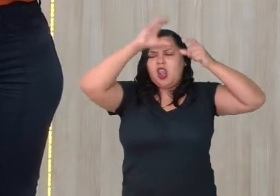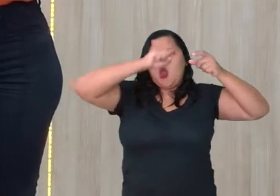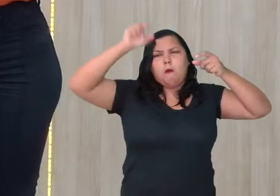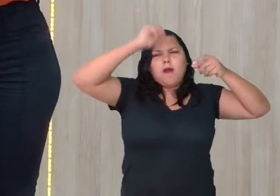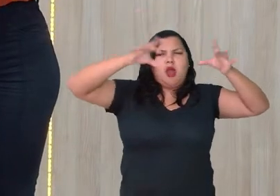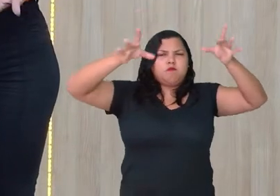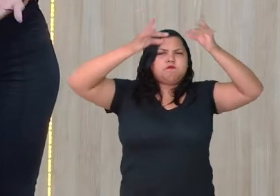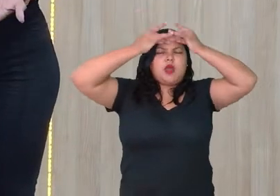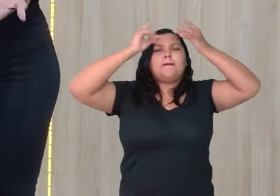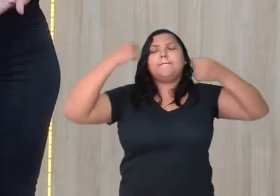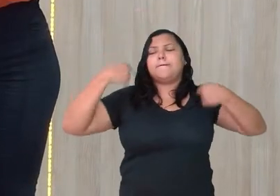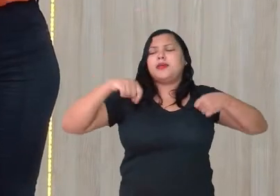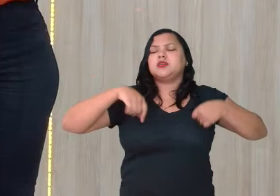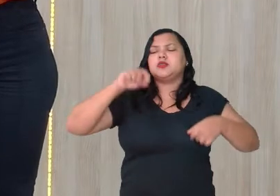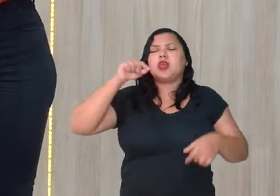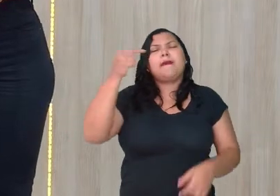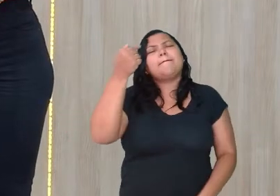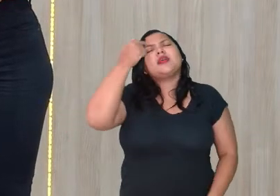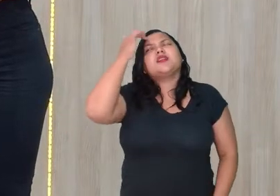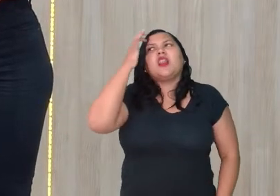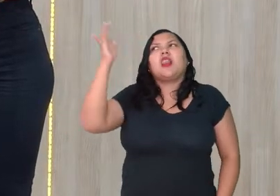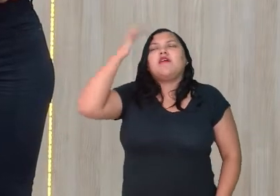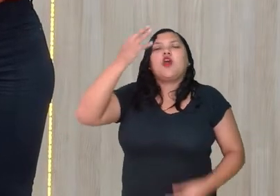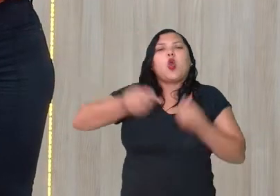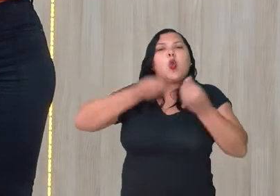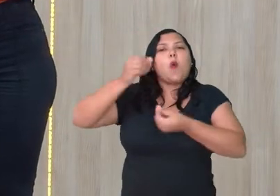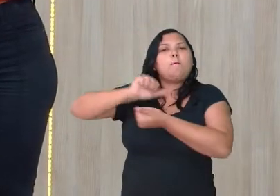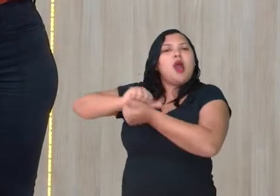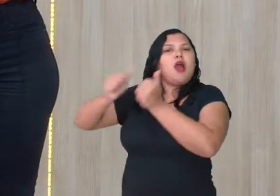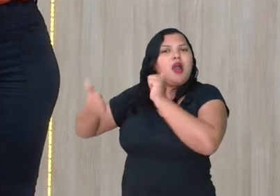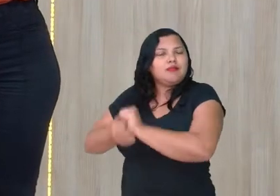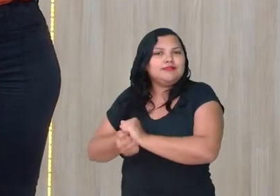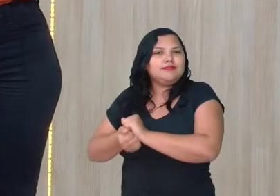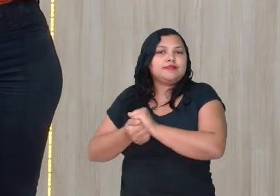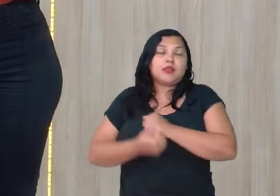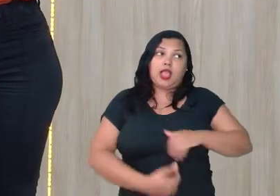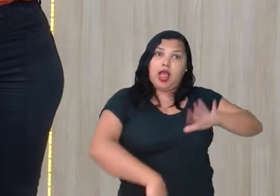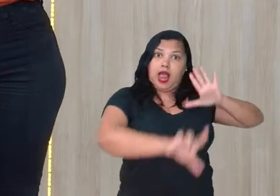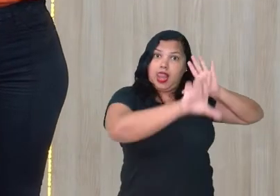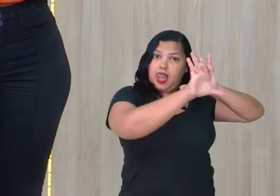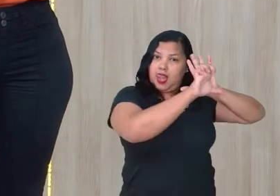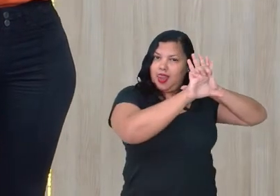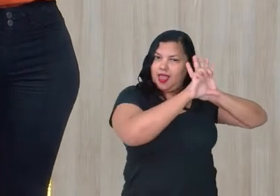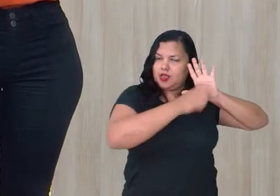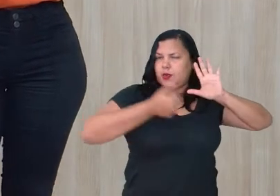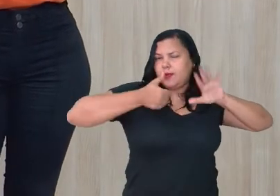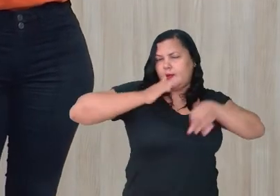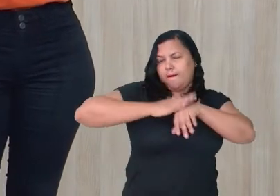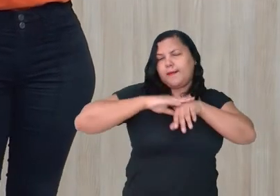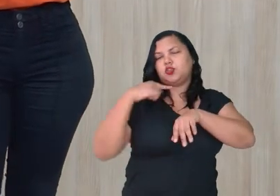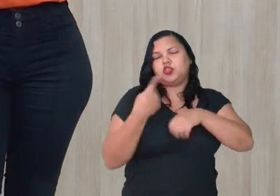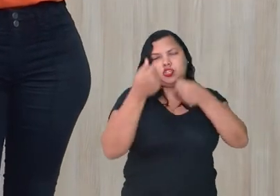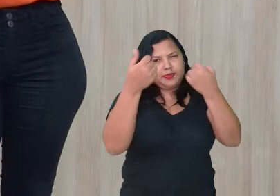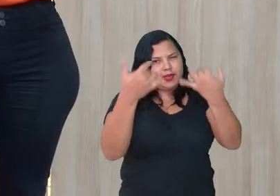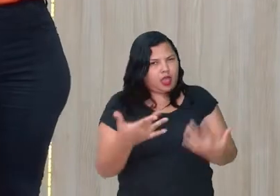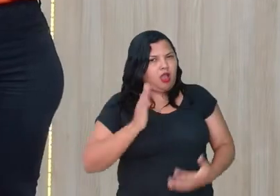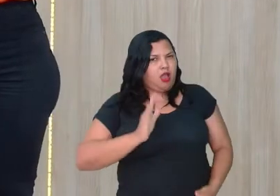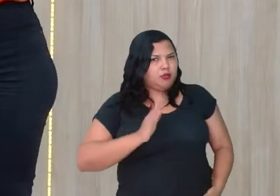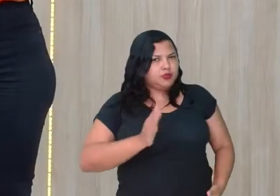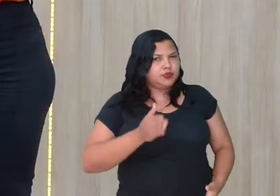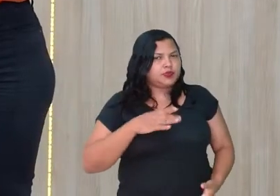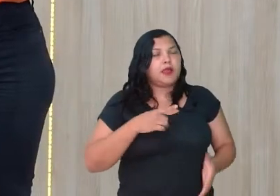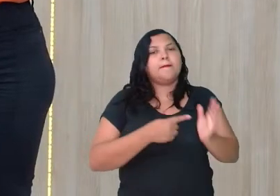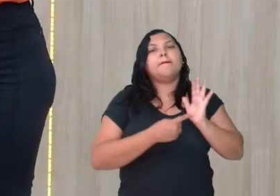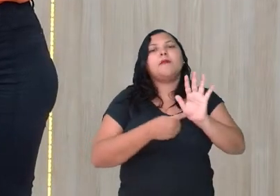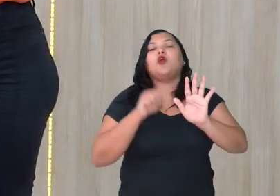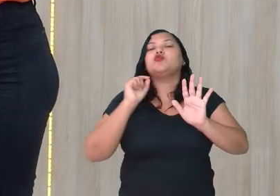precisa pensar em adaptação e adequação, né? A lei, lá no nosso primeiro momento, no nosso primeiro encontro, traz